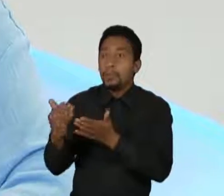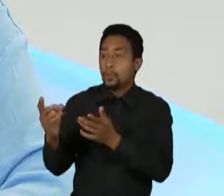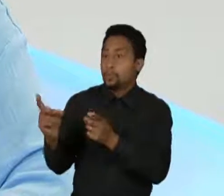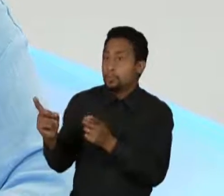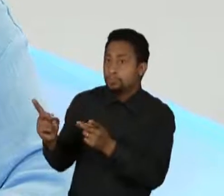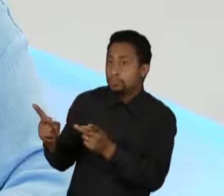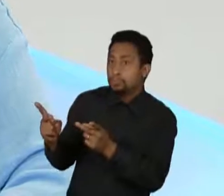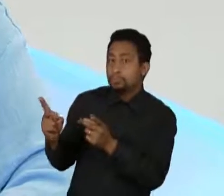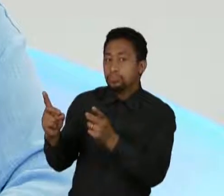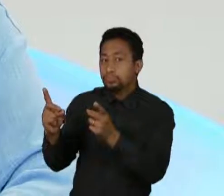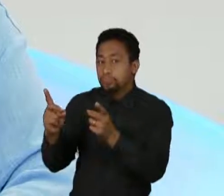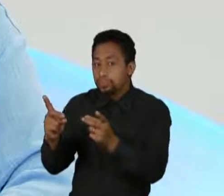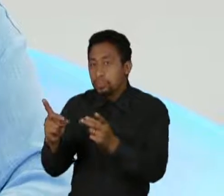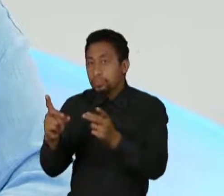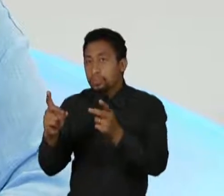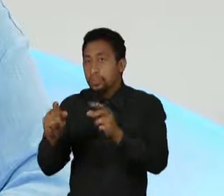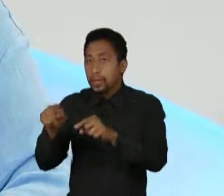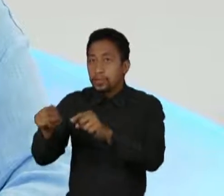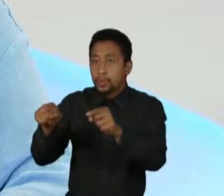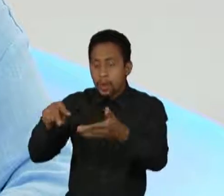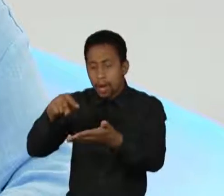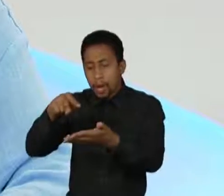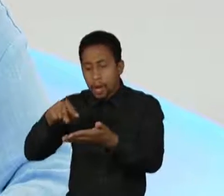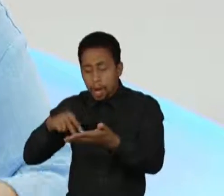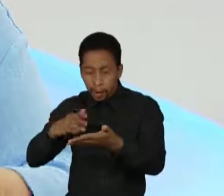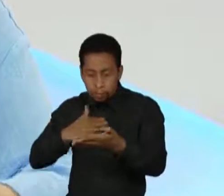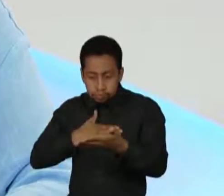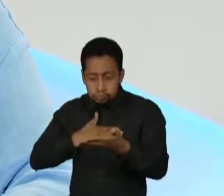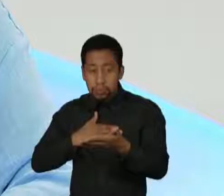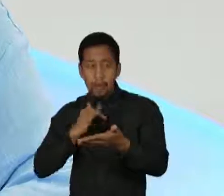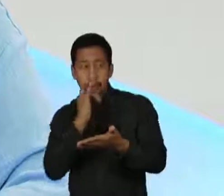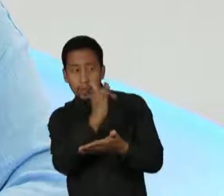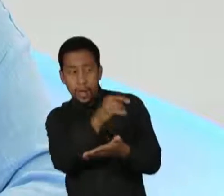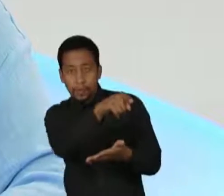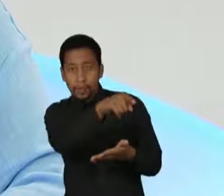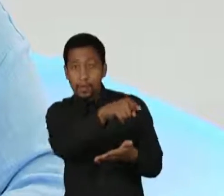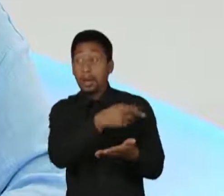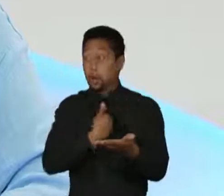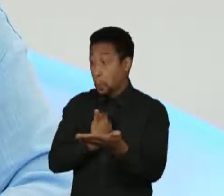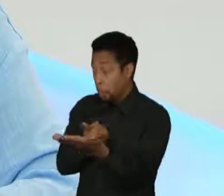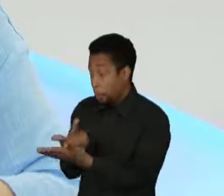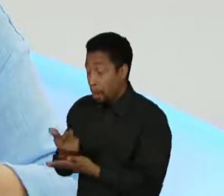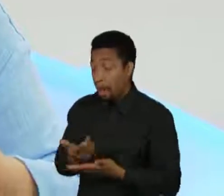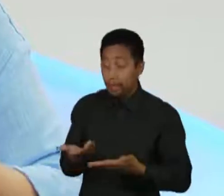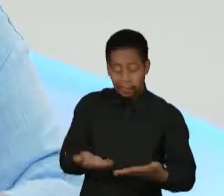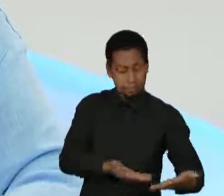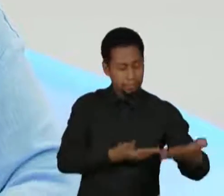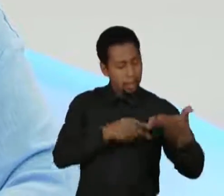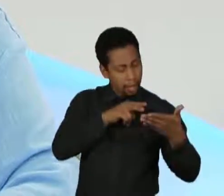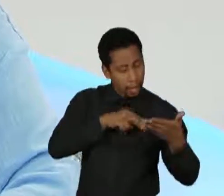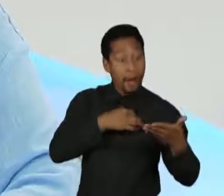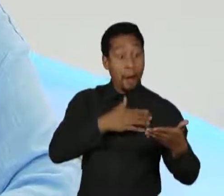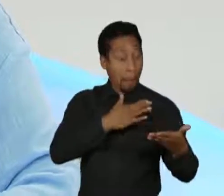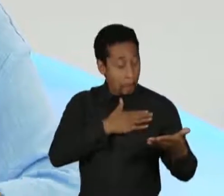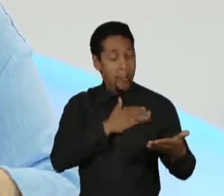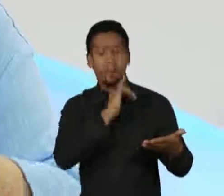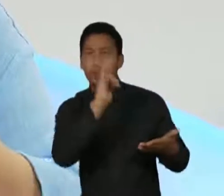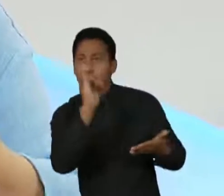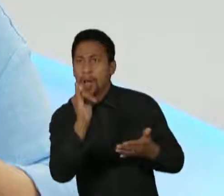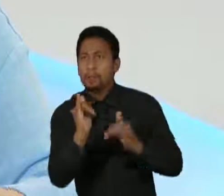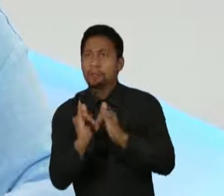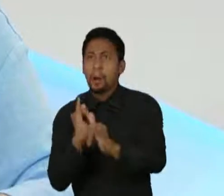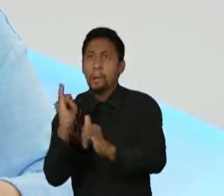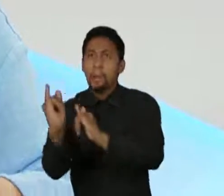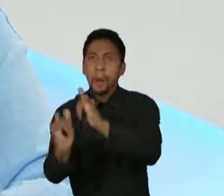ali já na primeira edição eh o tempo que eu fiquei junto com a quixot a gente chegou a fazer seis edições